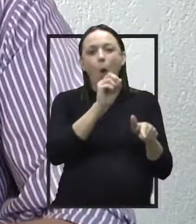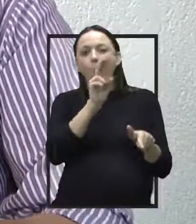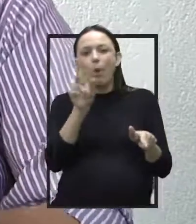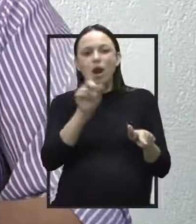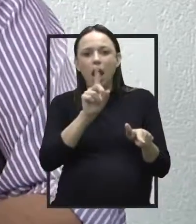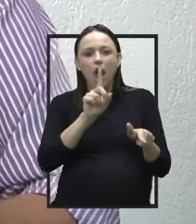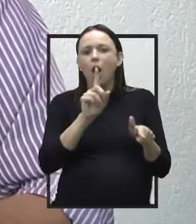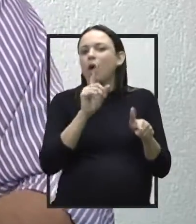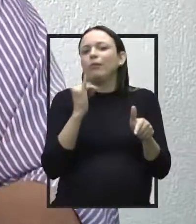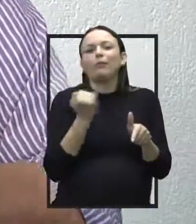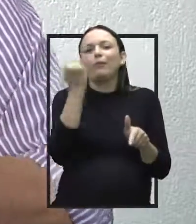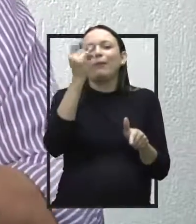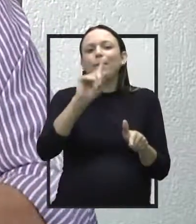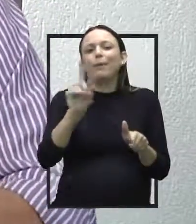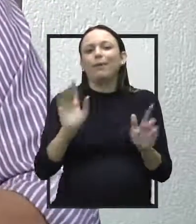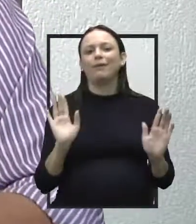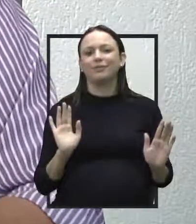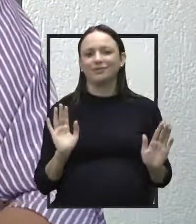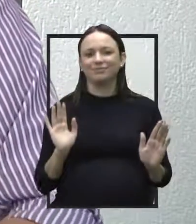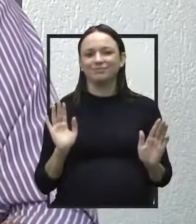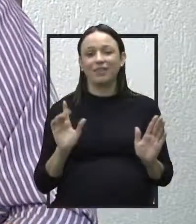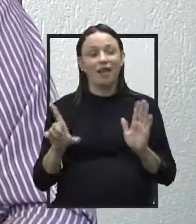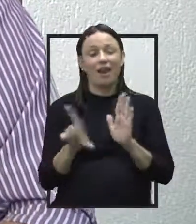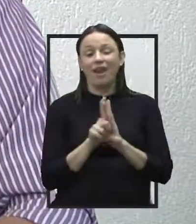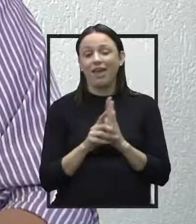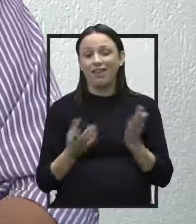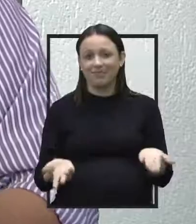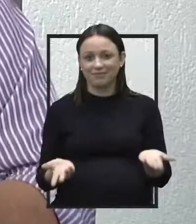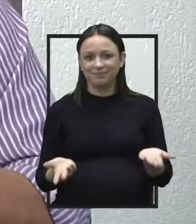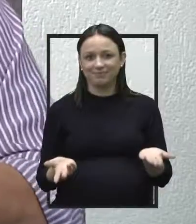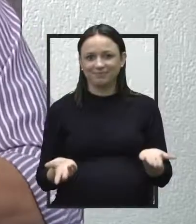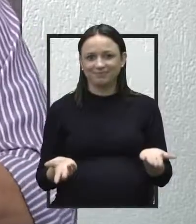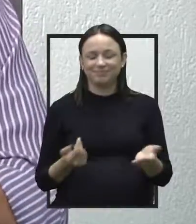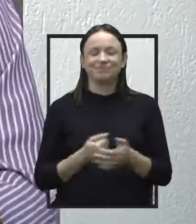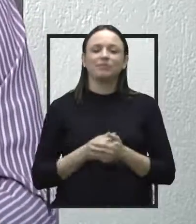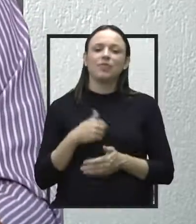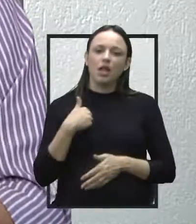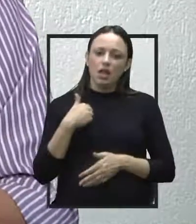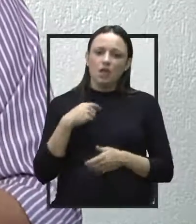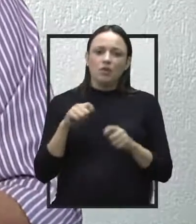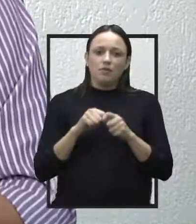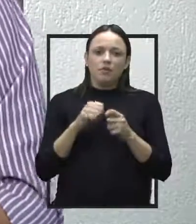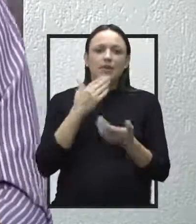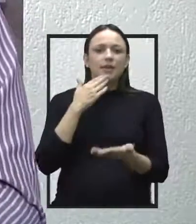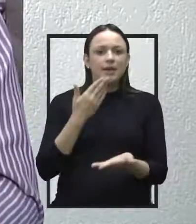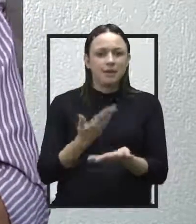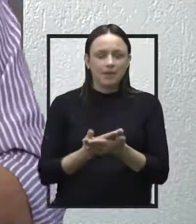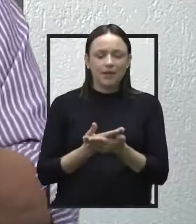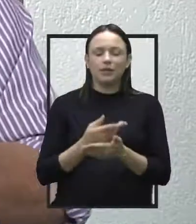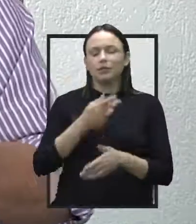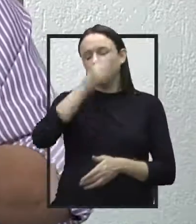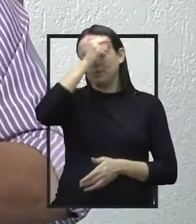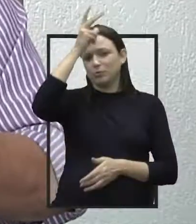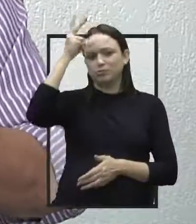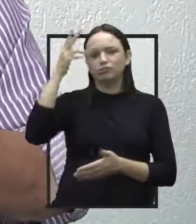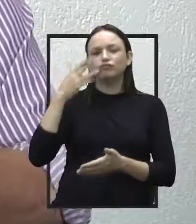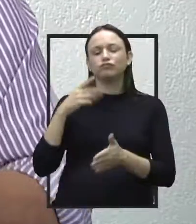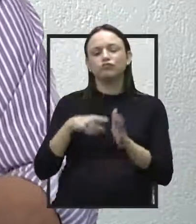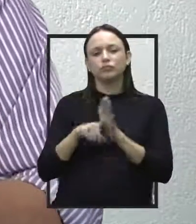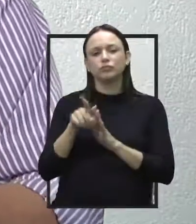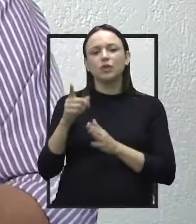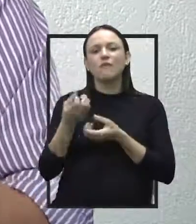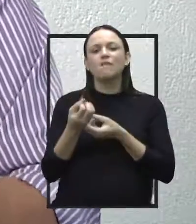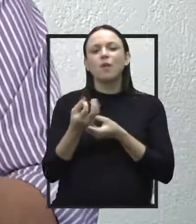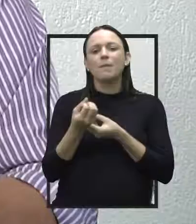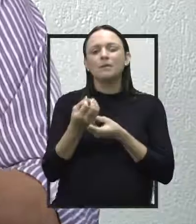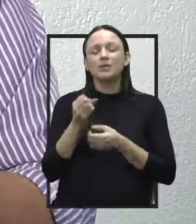lei. Então, eu fiz um requerimento pedindo ao Poder Público, à Prefeitura, informações a